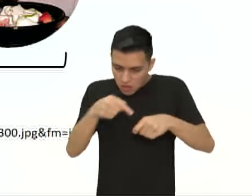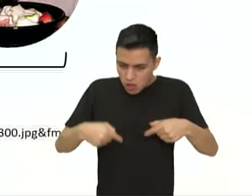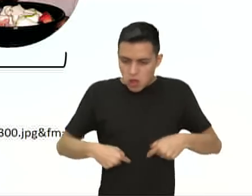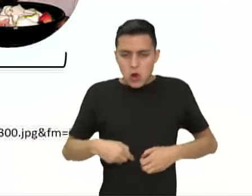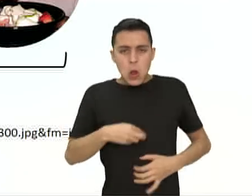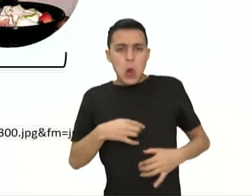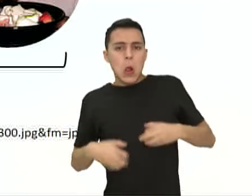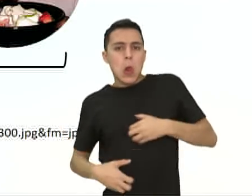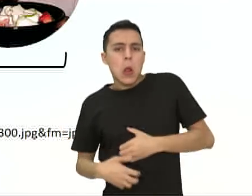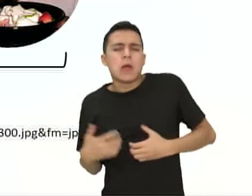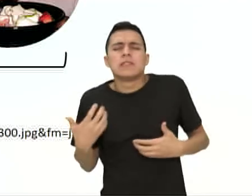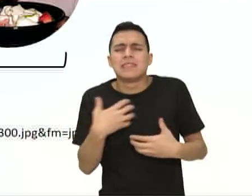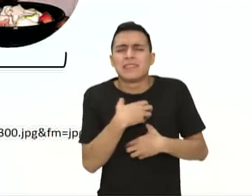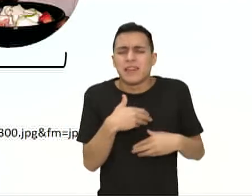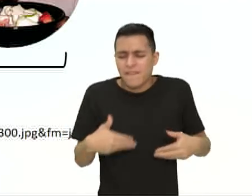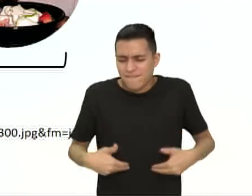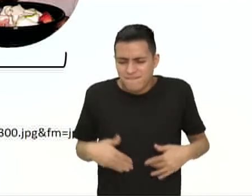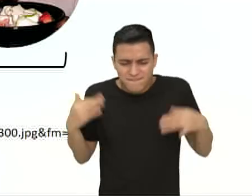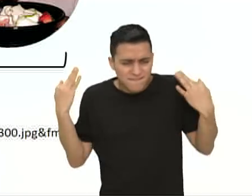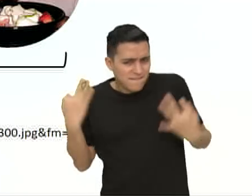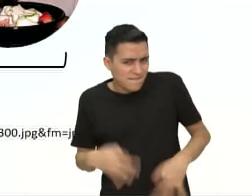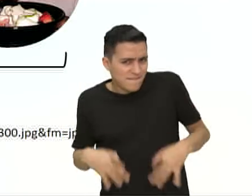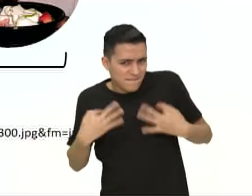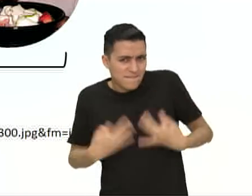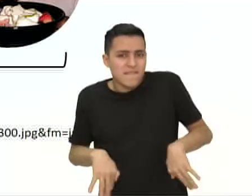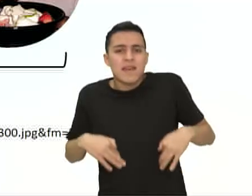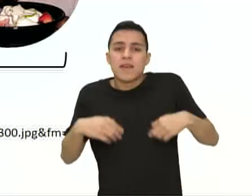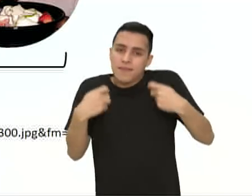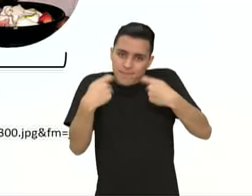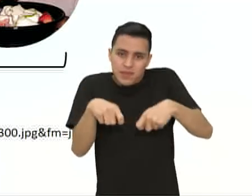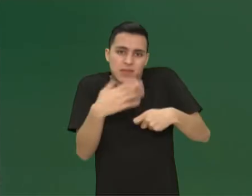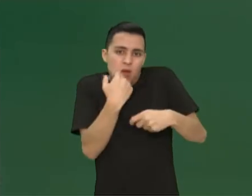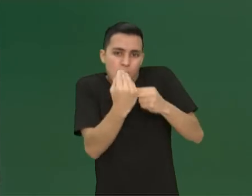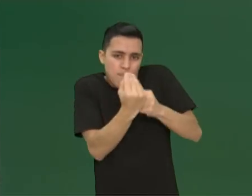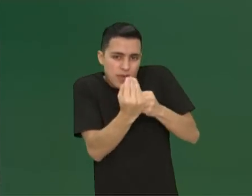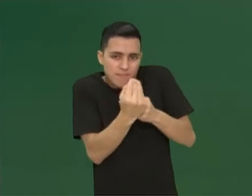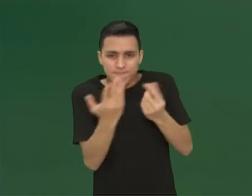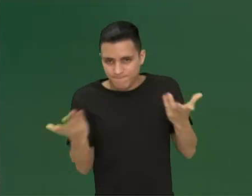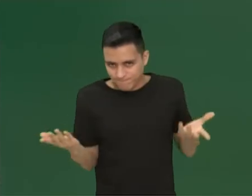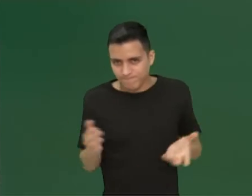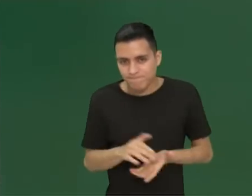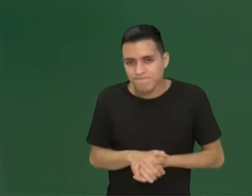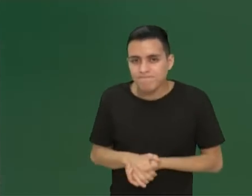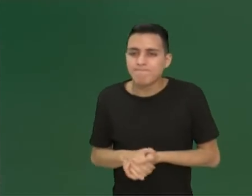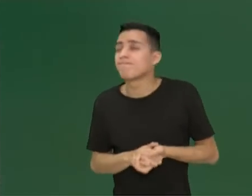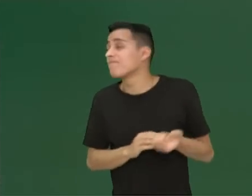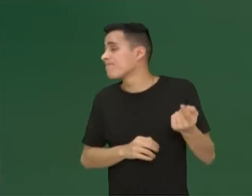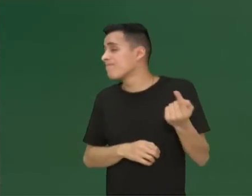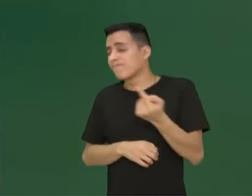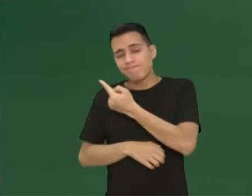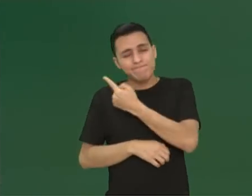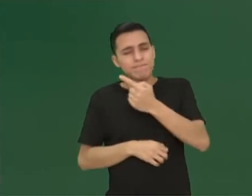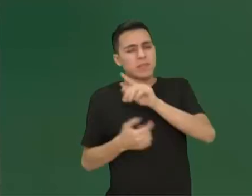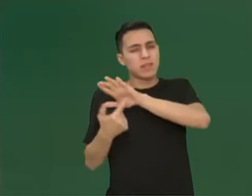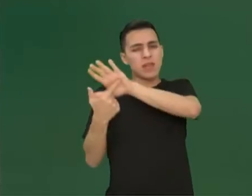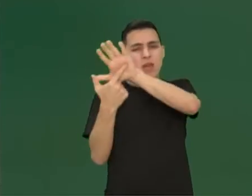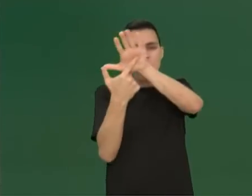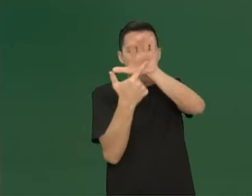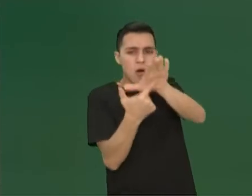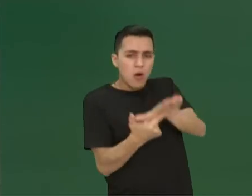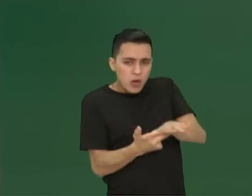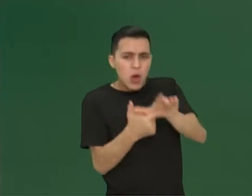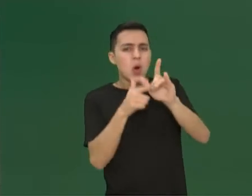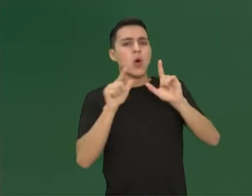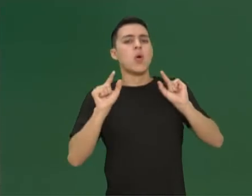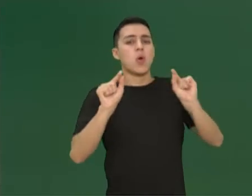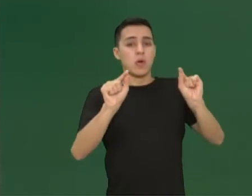a roncar, você sente uma dor e você precisa se alimentar. Então, neste momento, nessa tela, eu estou mostrando para vocês que